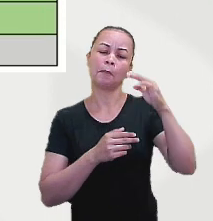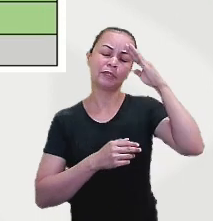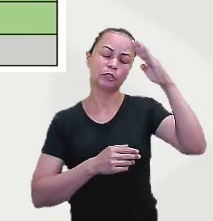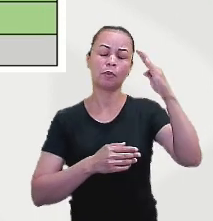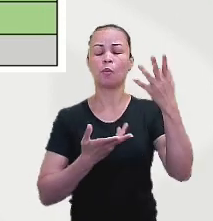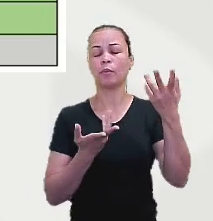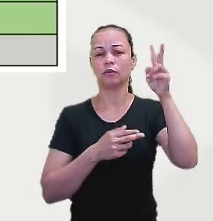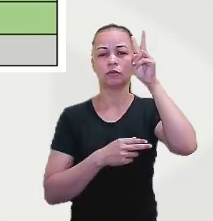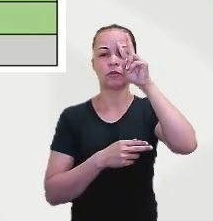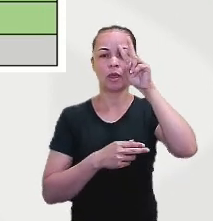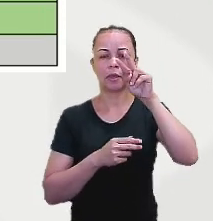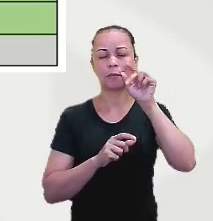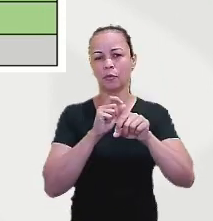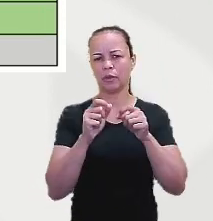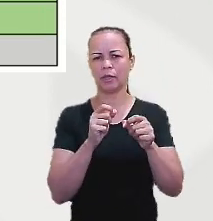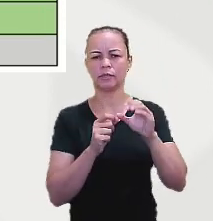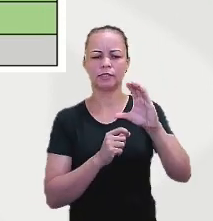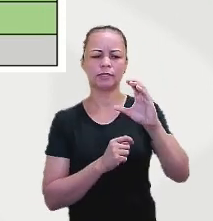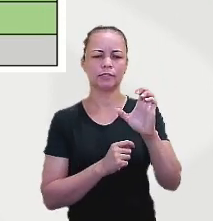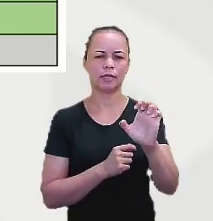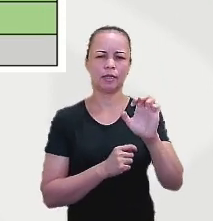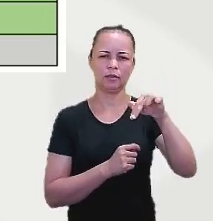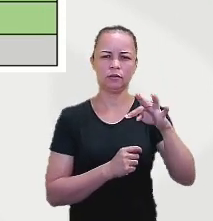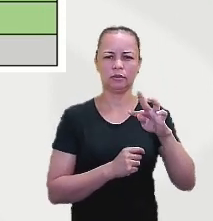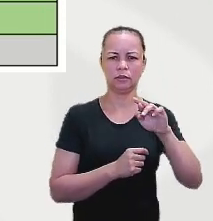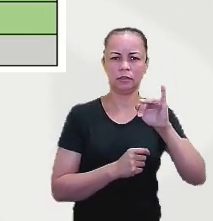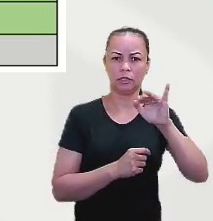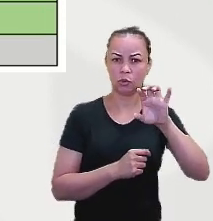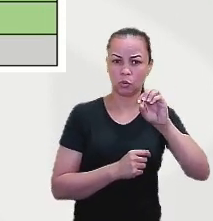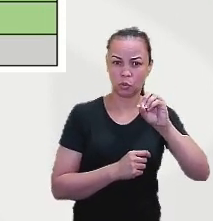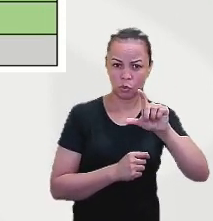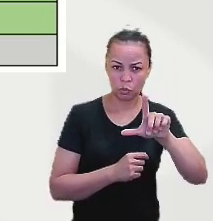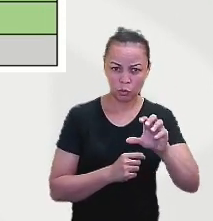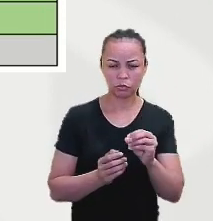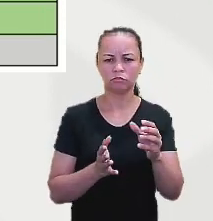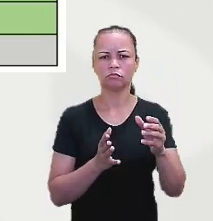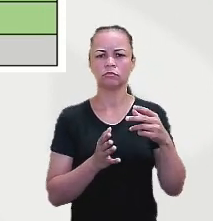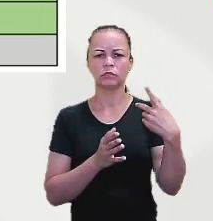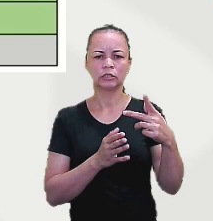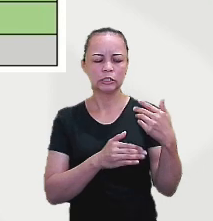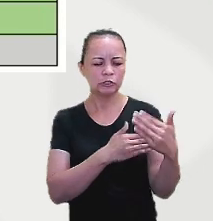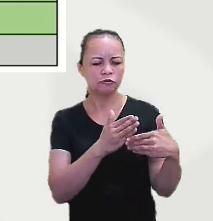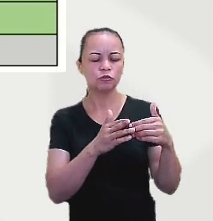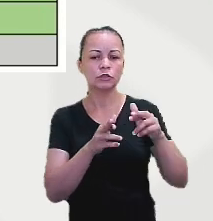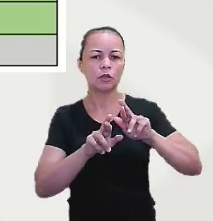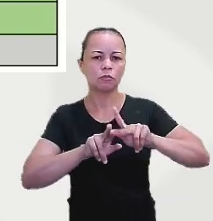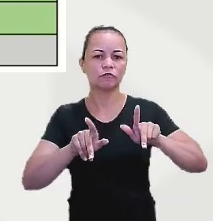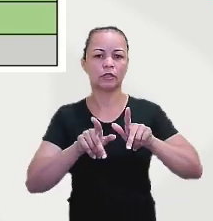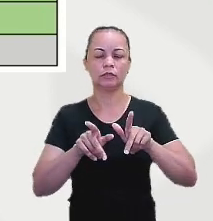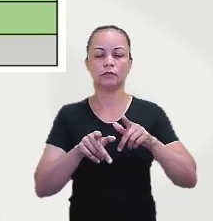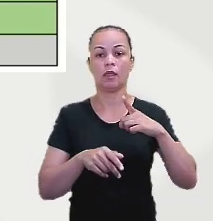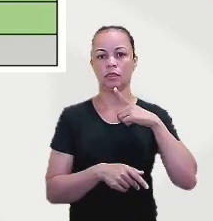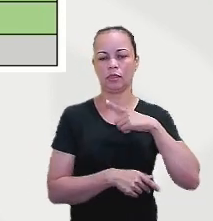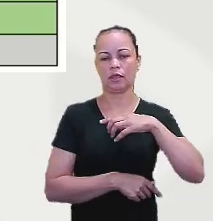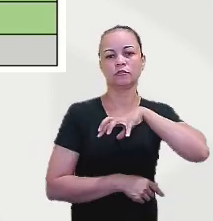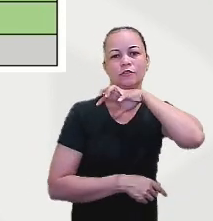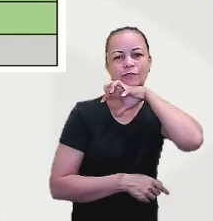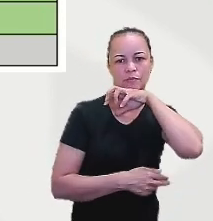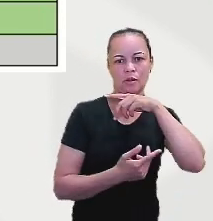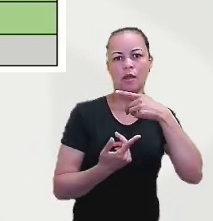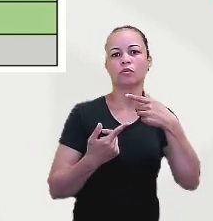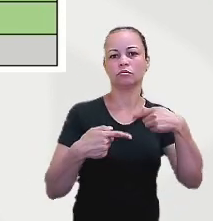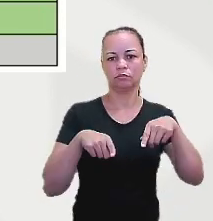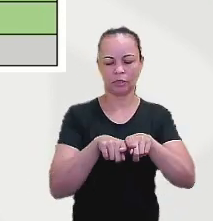de centríolo, pensa nisso. Divisão celular, fuso mitótico. Quem tem? Célula animal. Célula vegetal